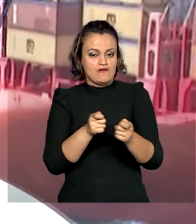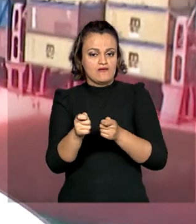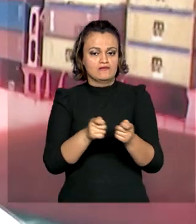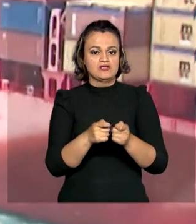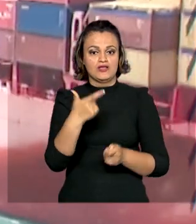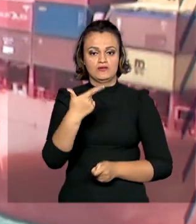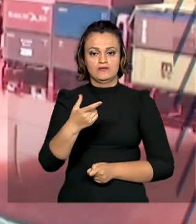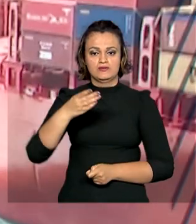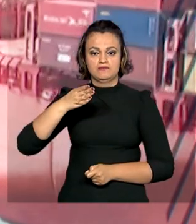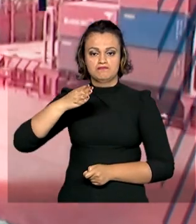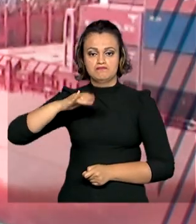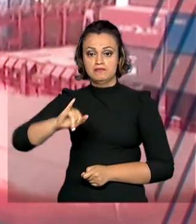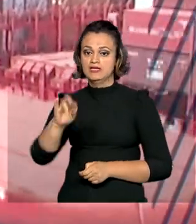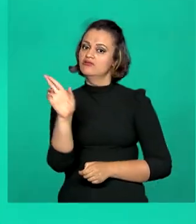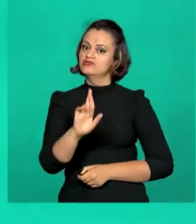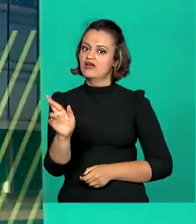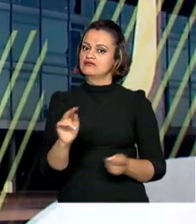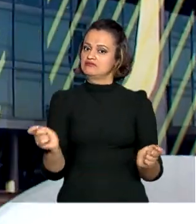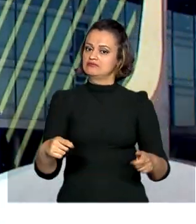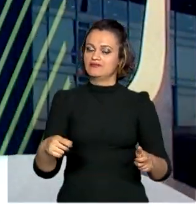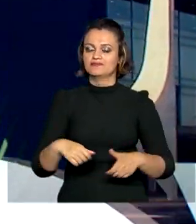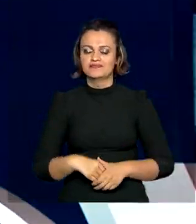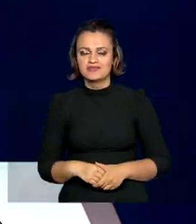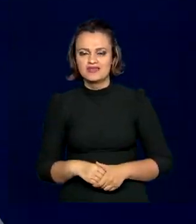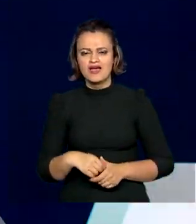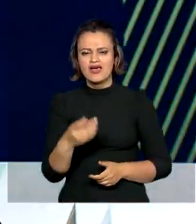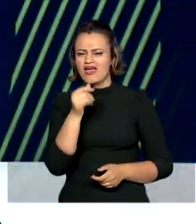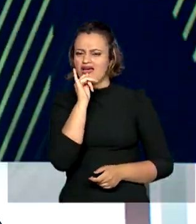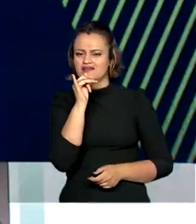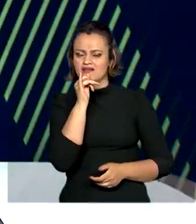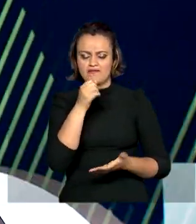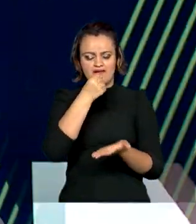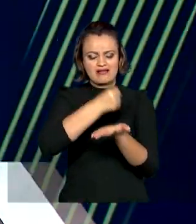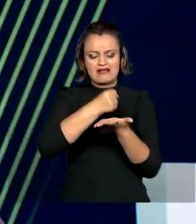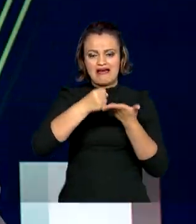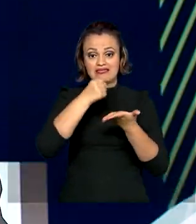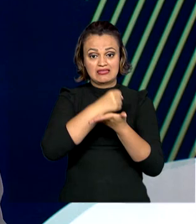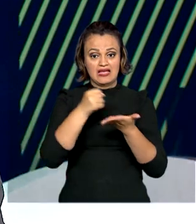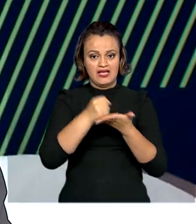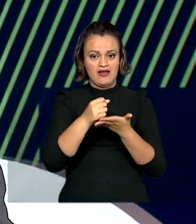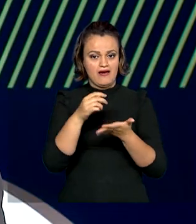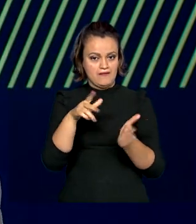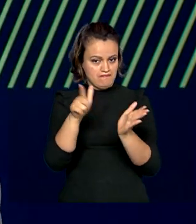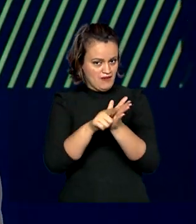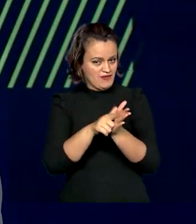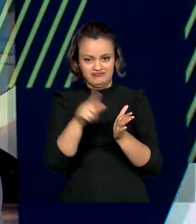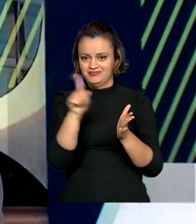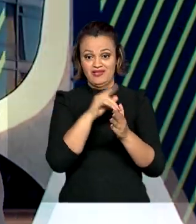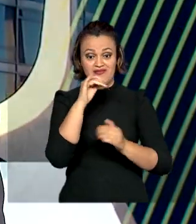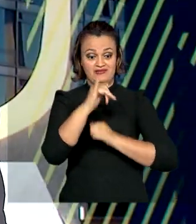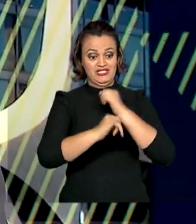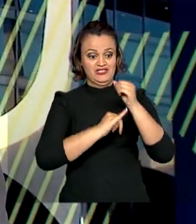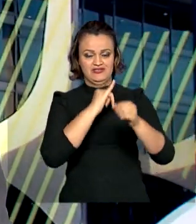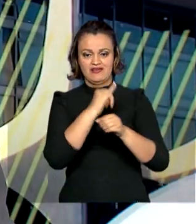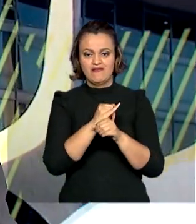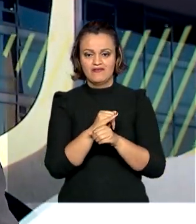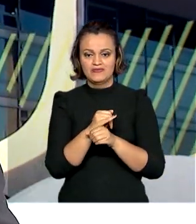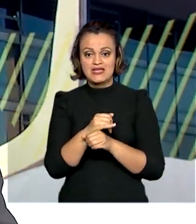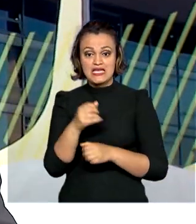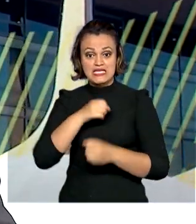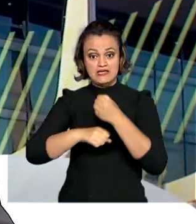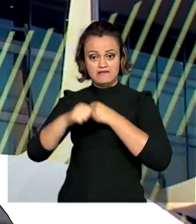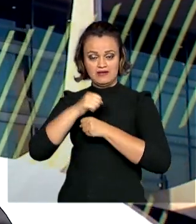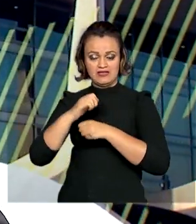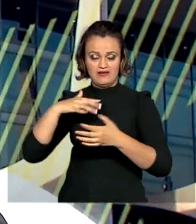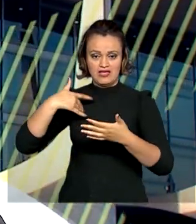reais para os cofres públicos. Um exemplo disso é a carteira de trabalho digital, que desde o início do ano passado já teve mais